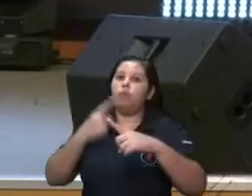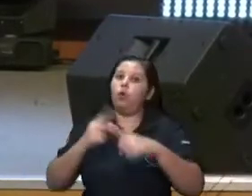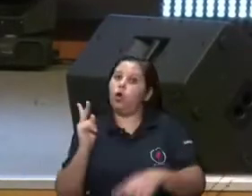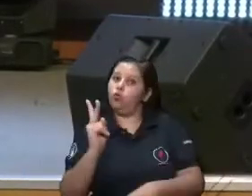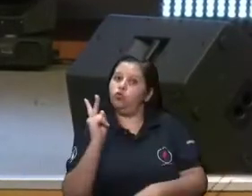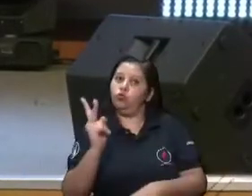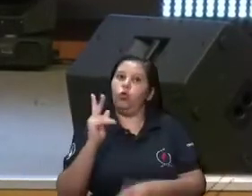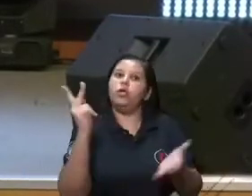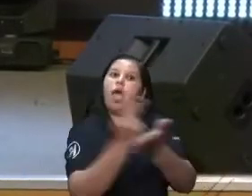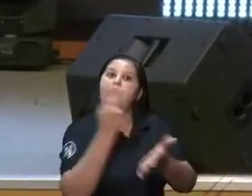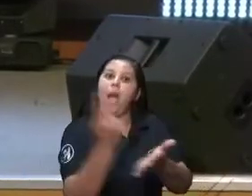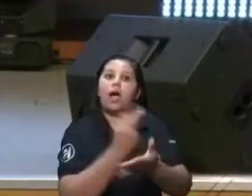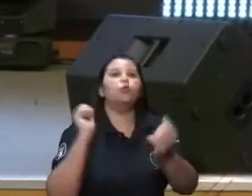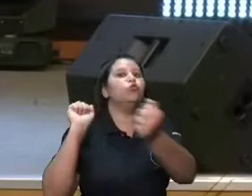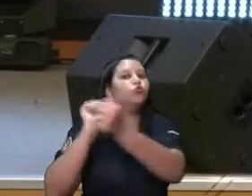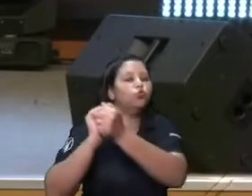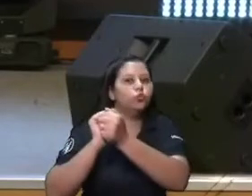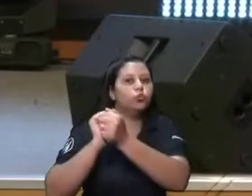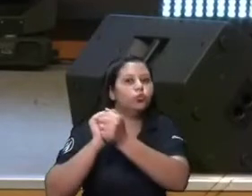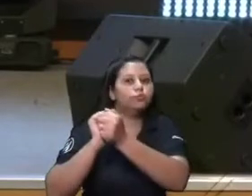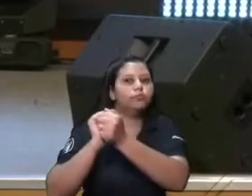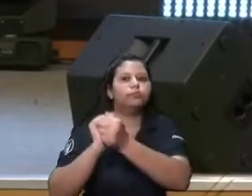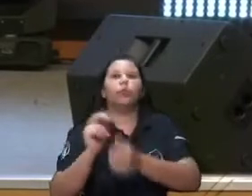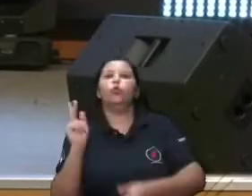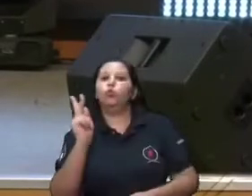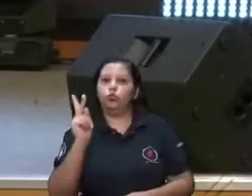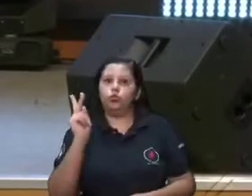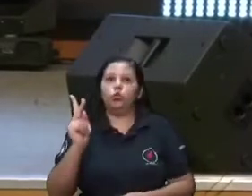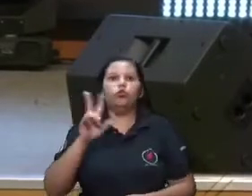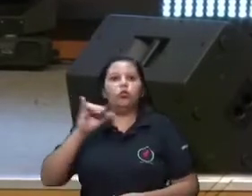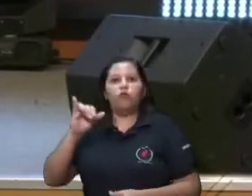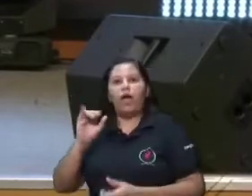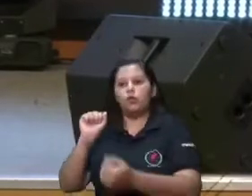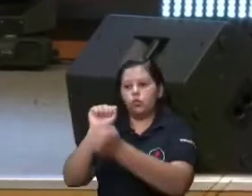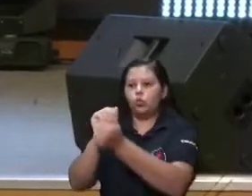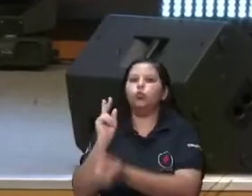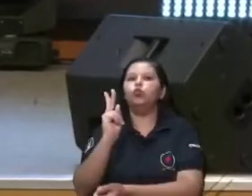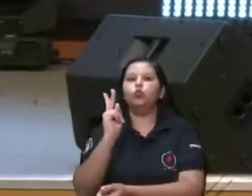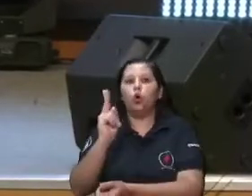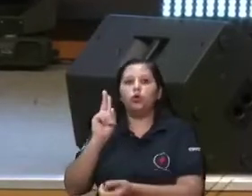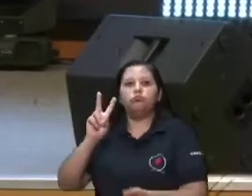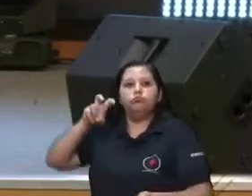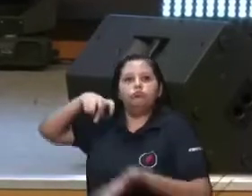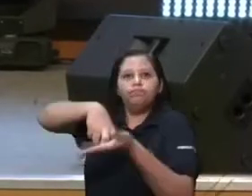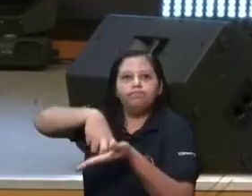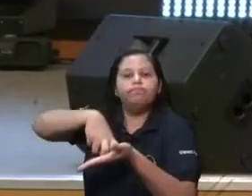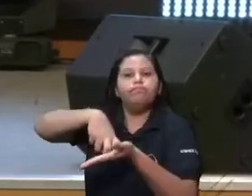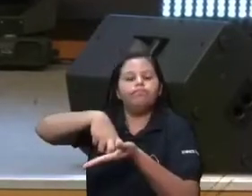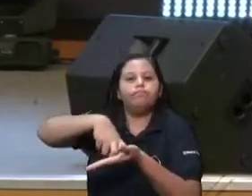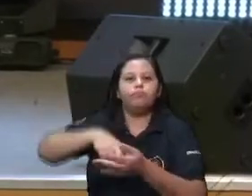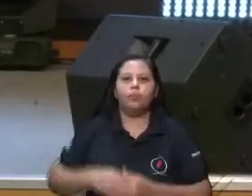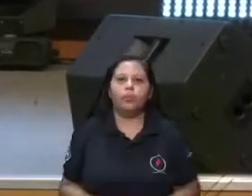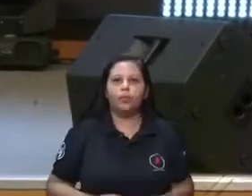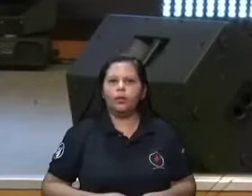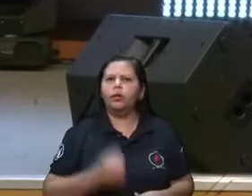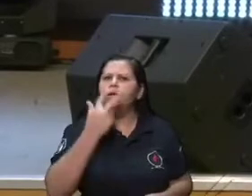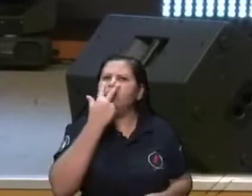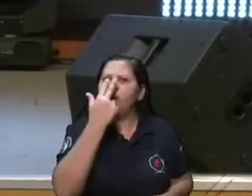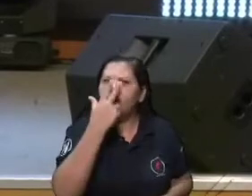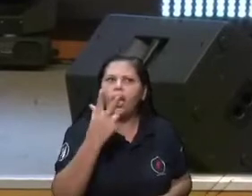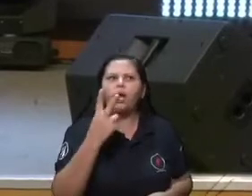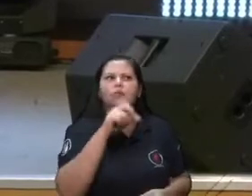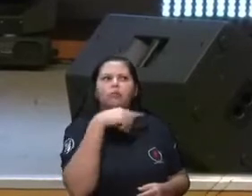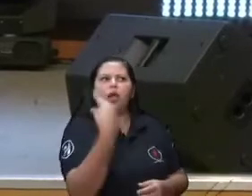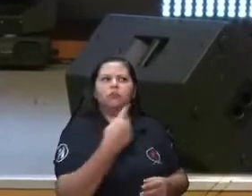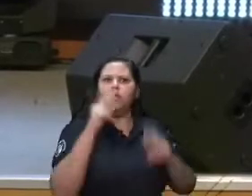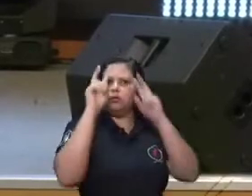juntos. Vão receber a sentença juntos. Parece que a nossa falha se